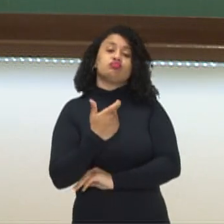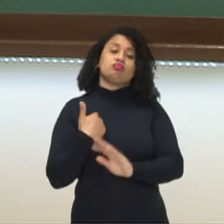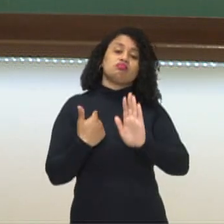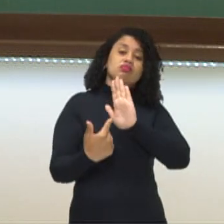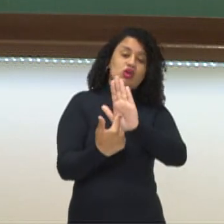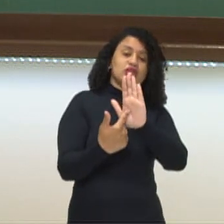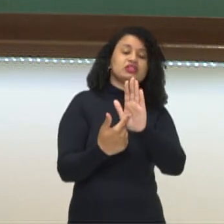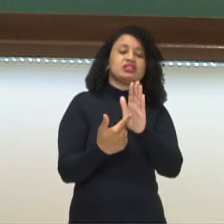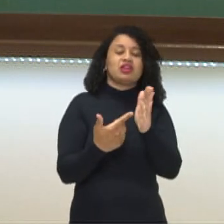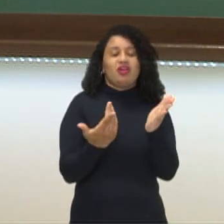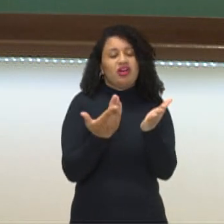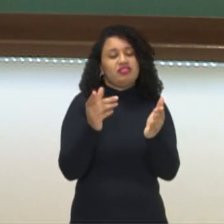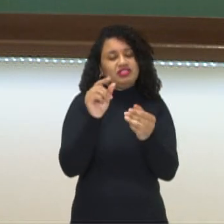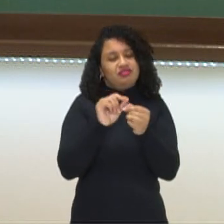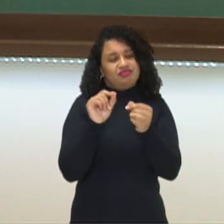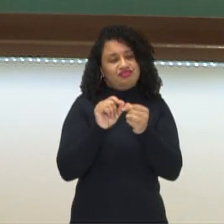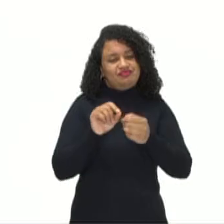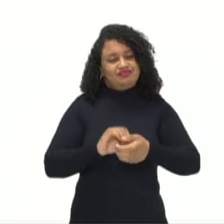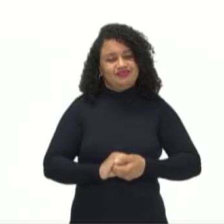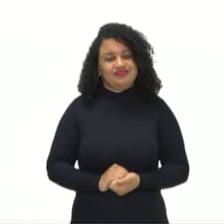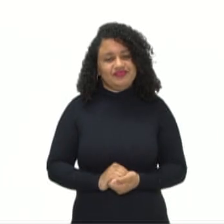identidade. Então, capricha aí.